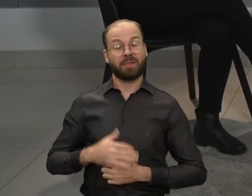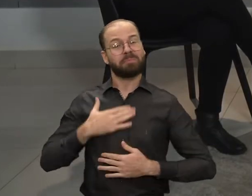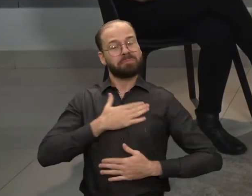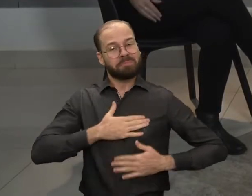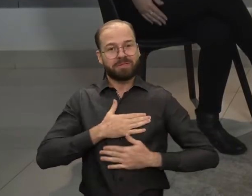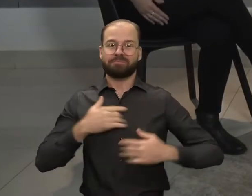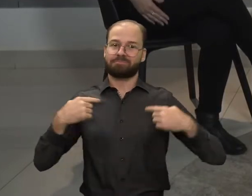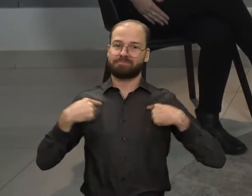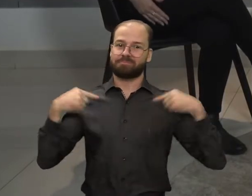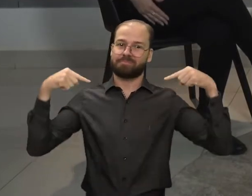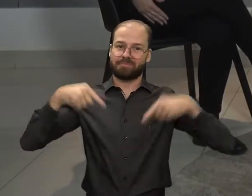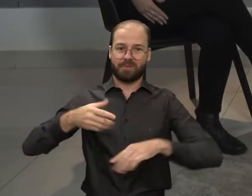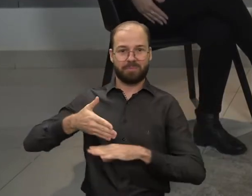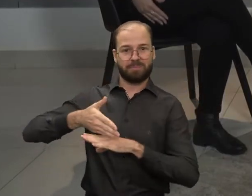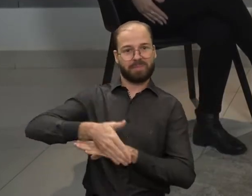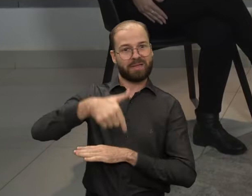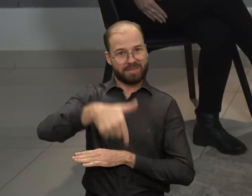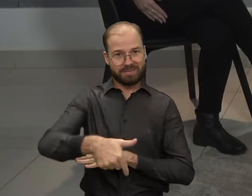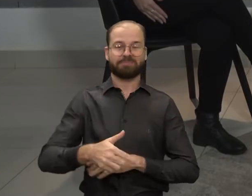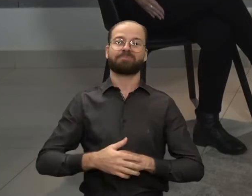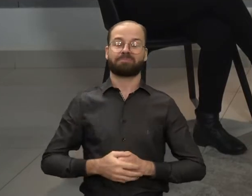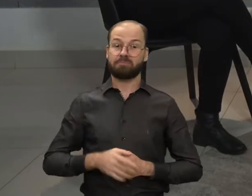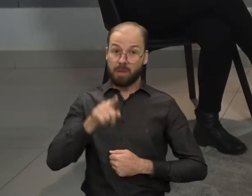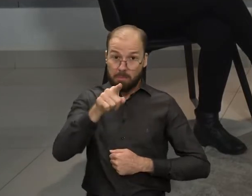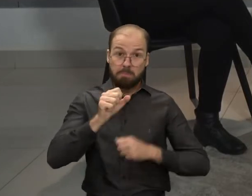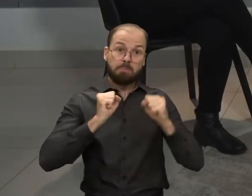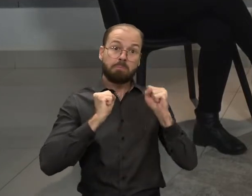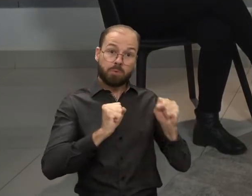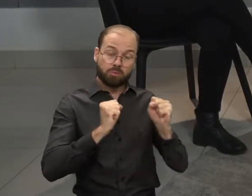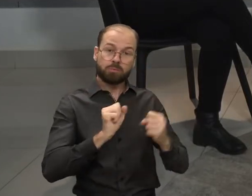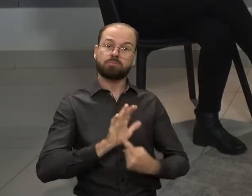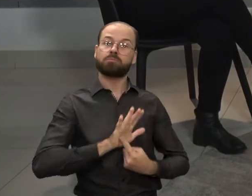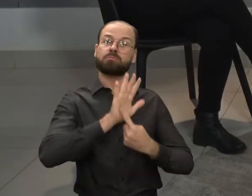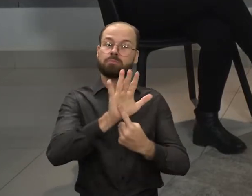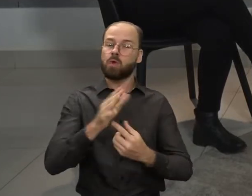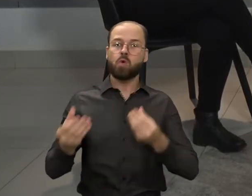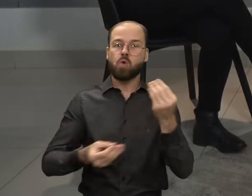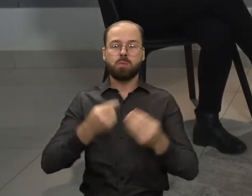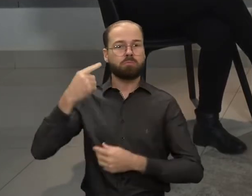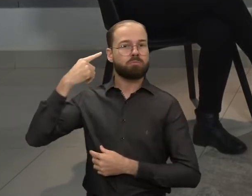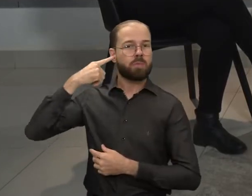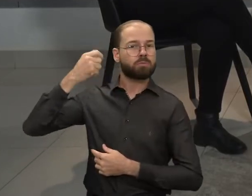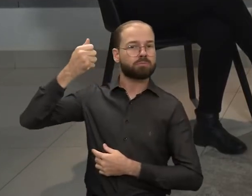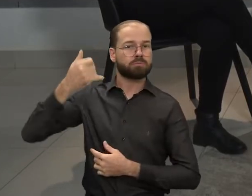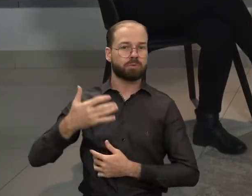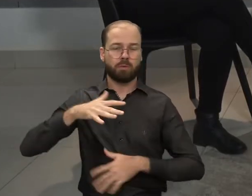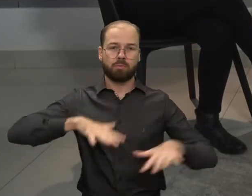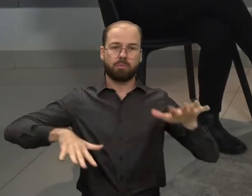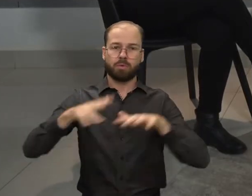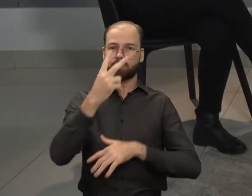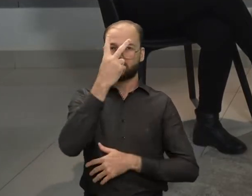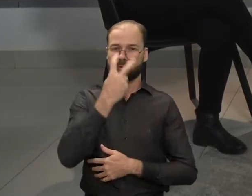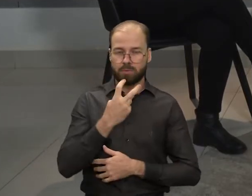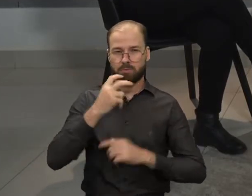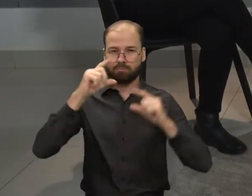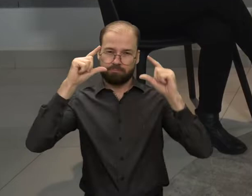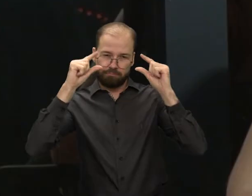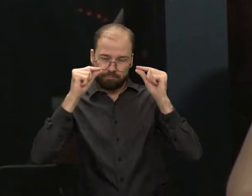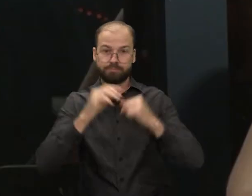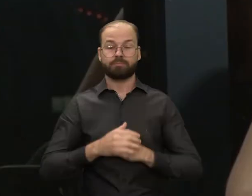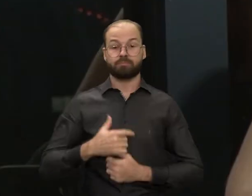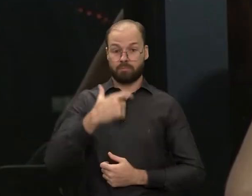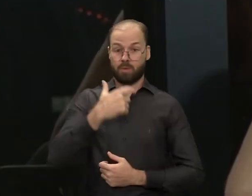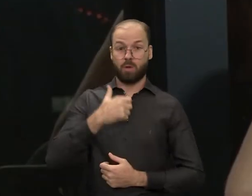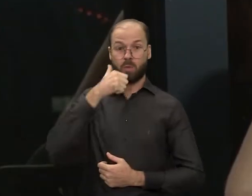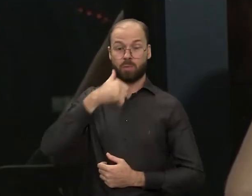meu, é uma satisfação participar do programa. A senhora pode se apresentar para o nosso público cego de baixa visão? Eu sou uma mulher de